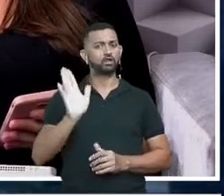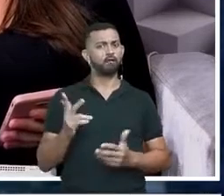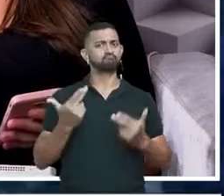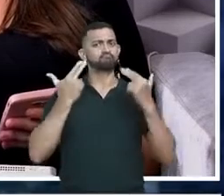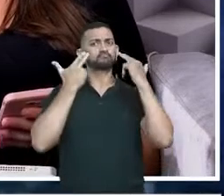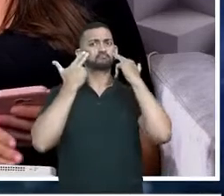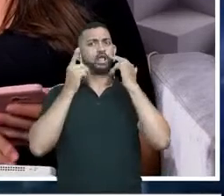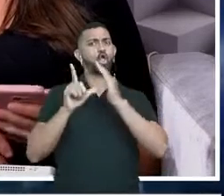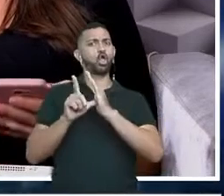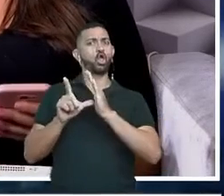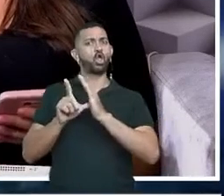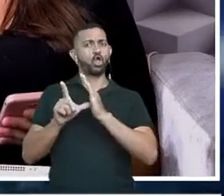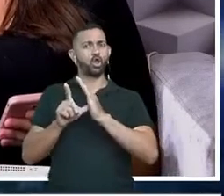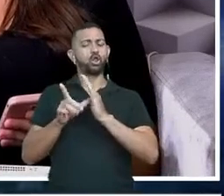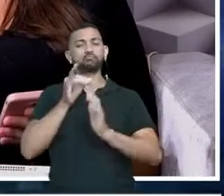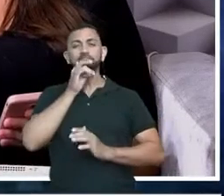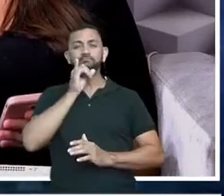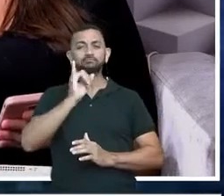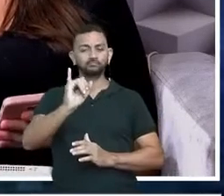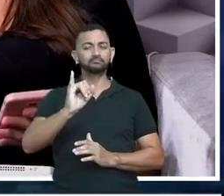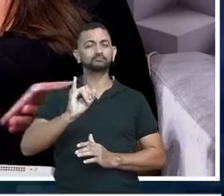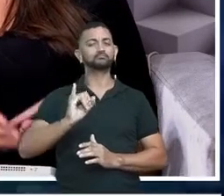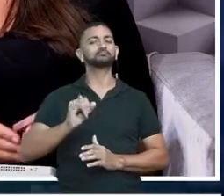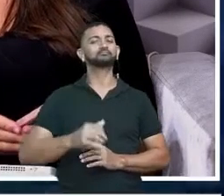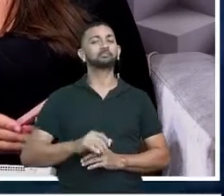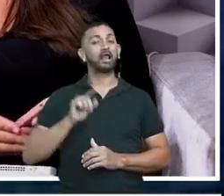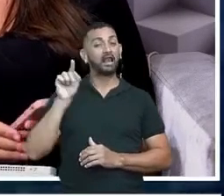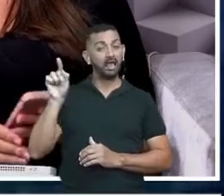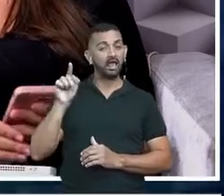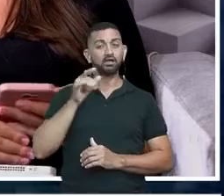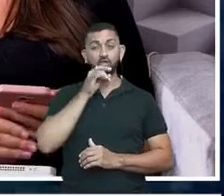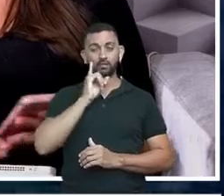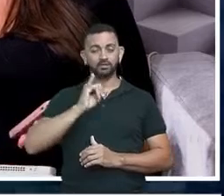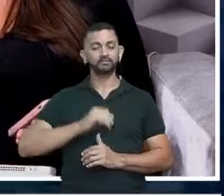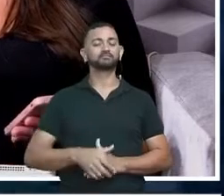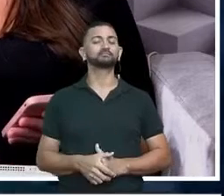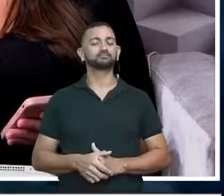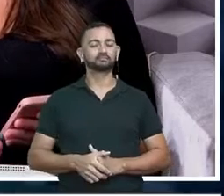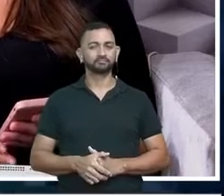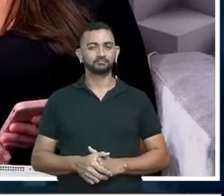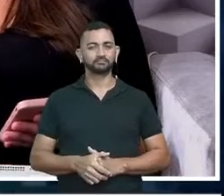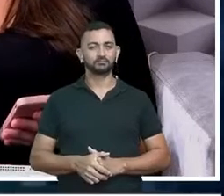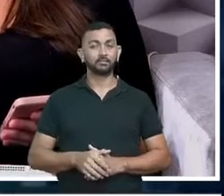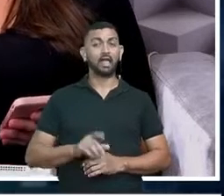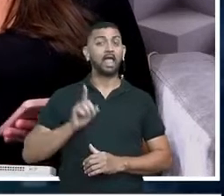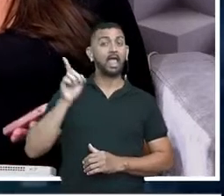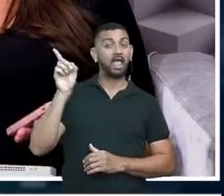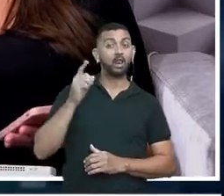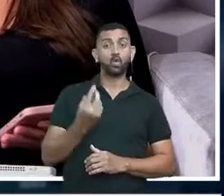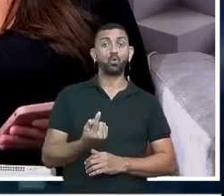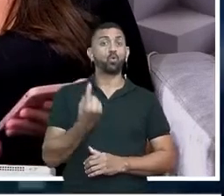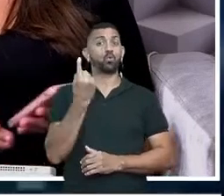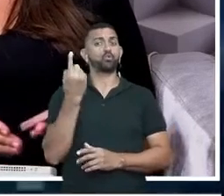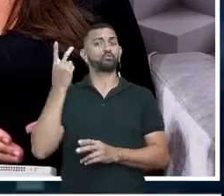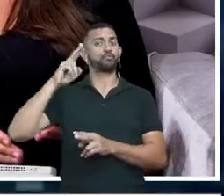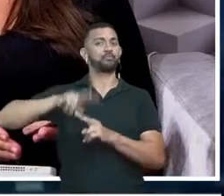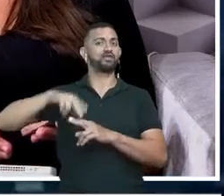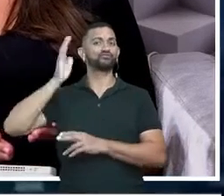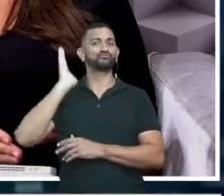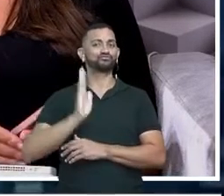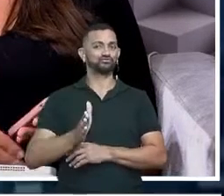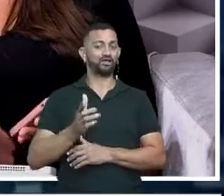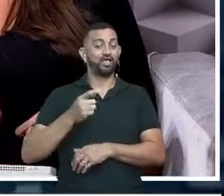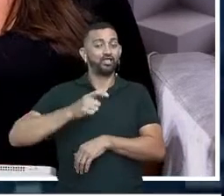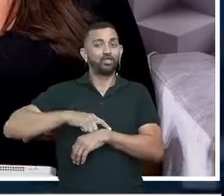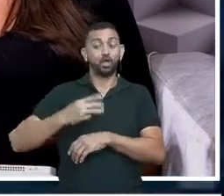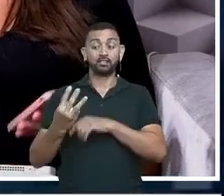ele foi um dos assaltantes aí que participou do assalto na joalheria lá nos no Imperial Shopping Oi e aí ele foi o único que